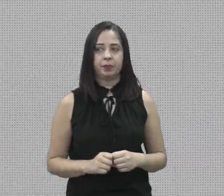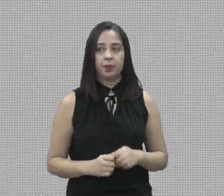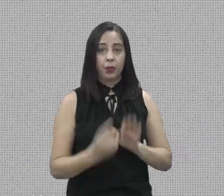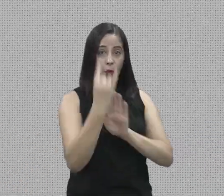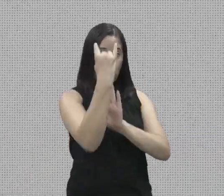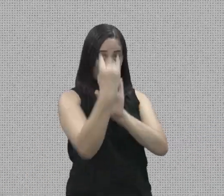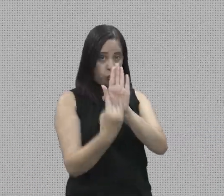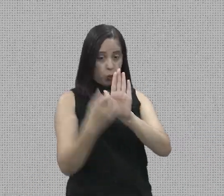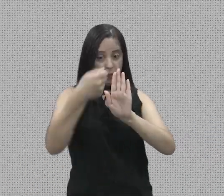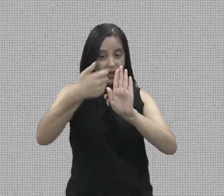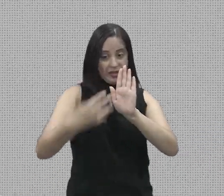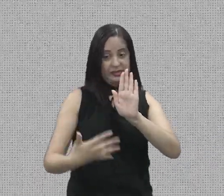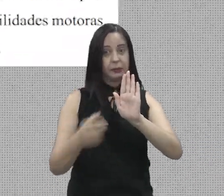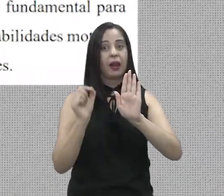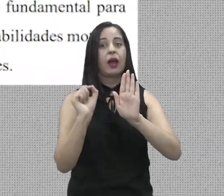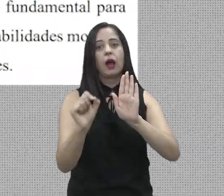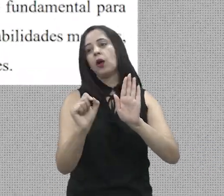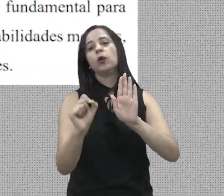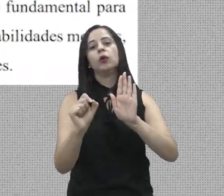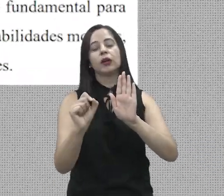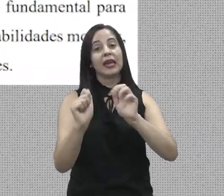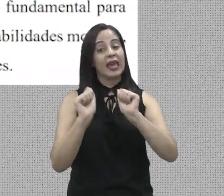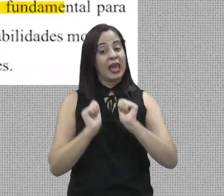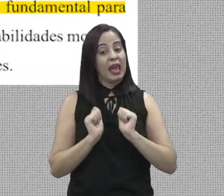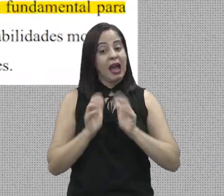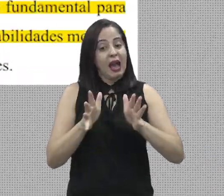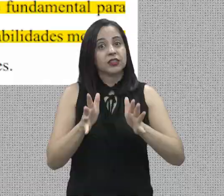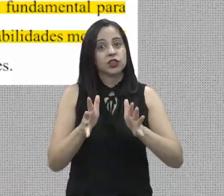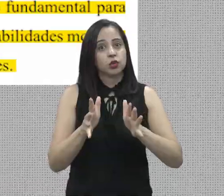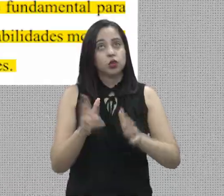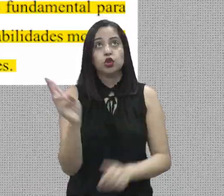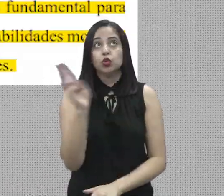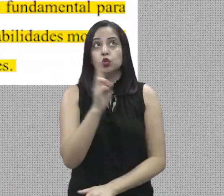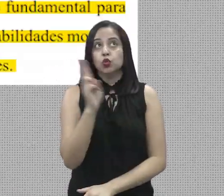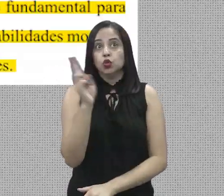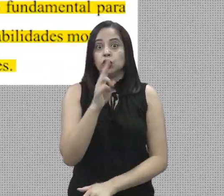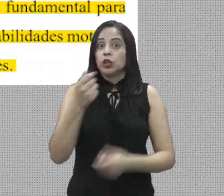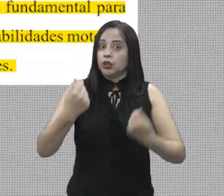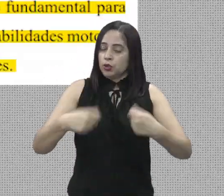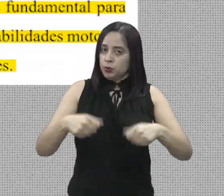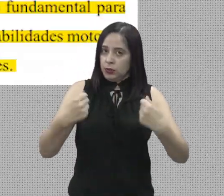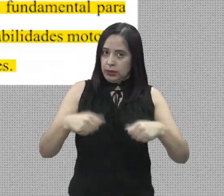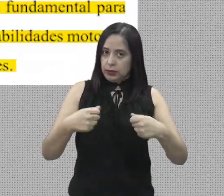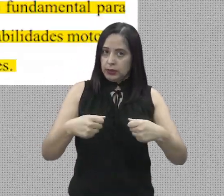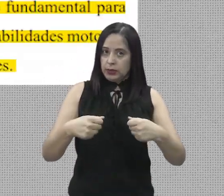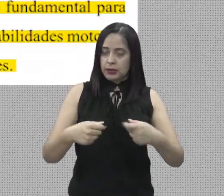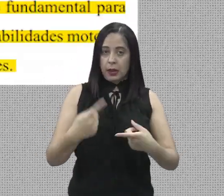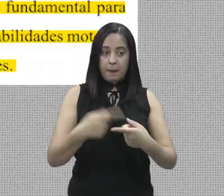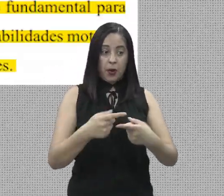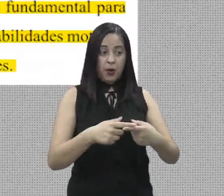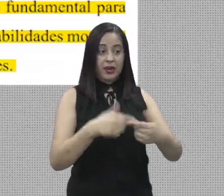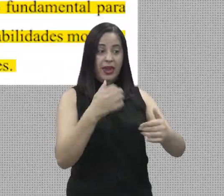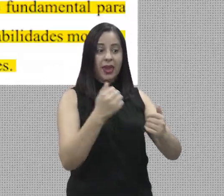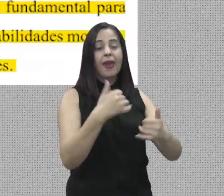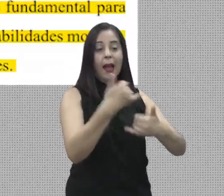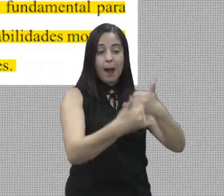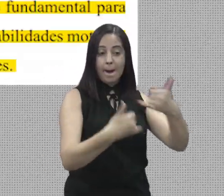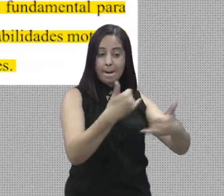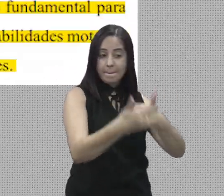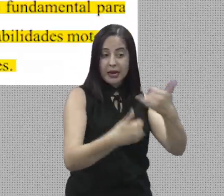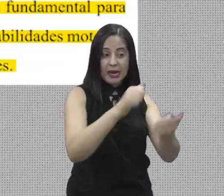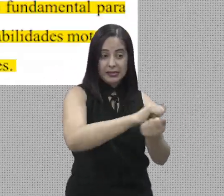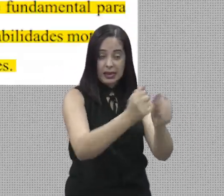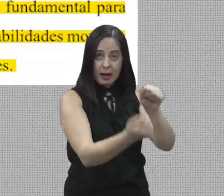A justificativa do projeto enfatiza ainda que a iniciativa é urgente e necessária, já que a instalação de